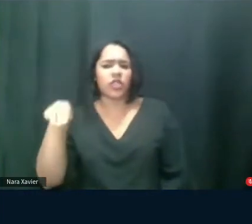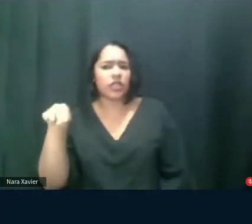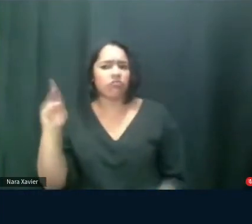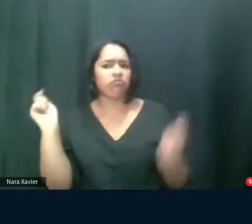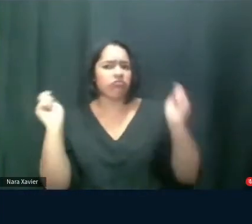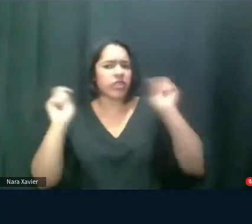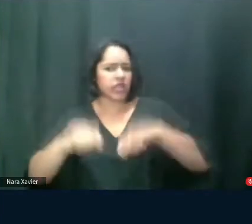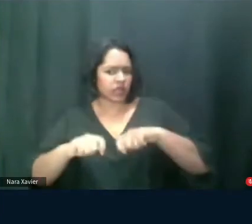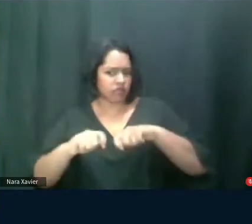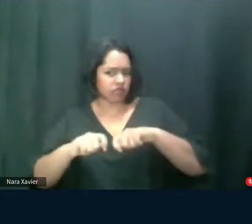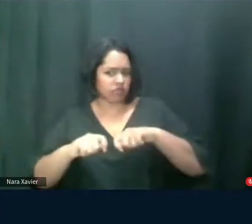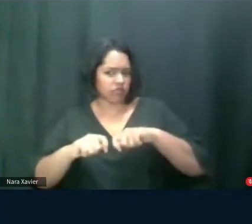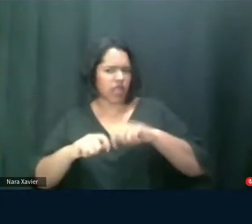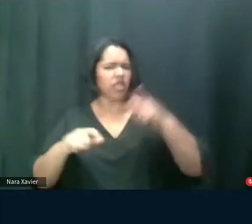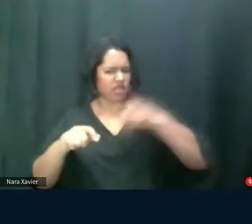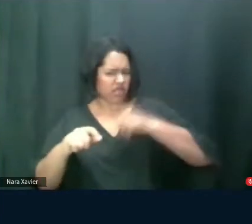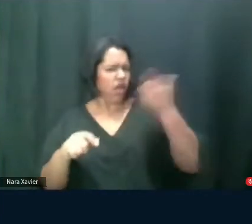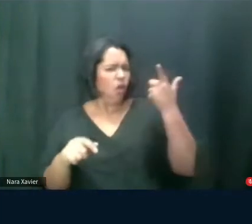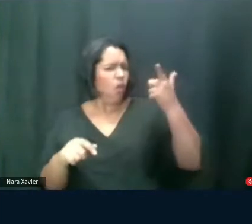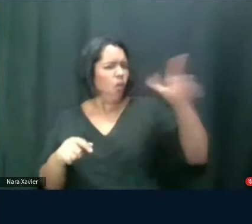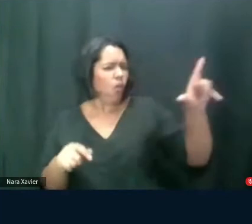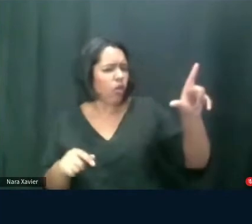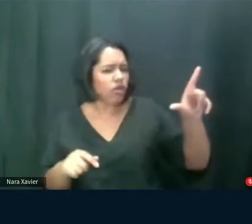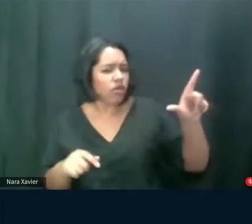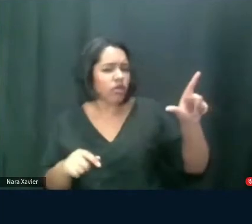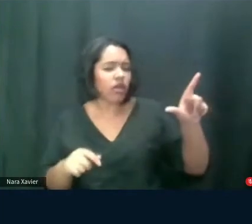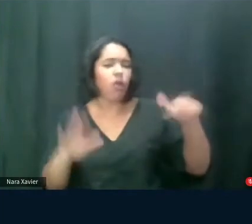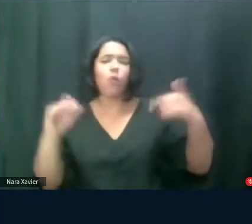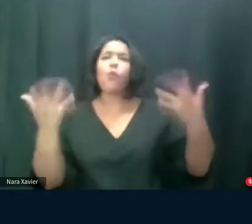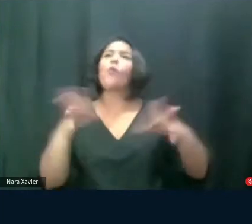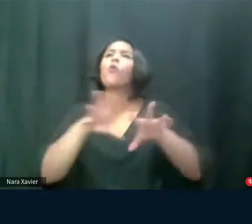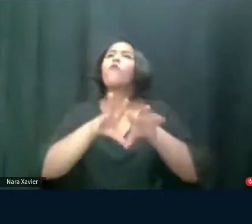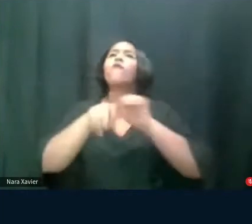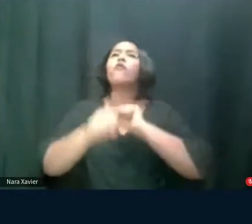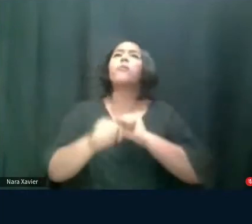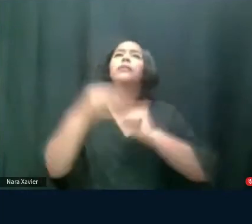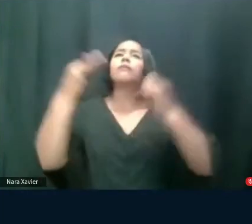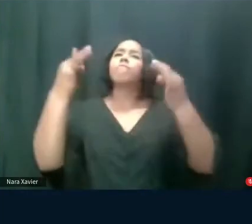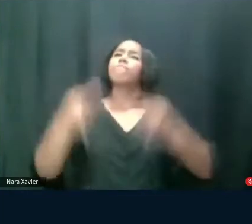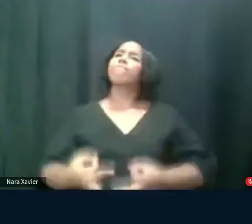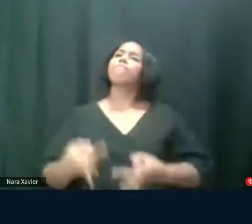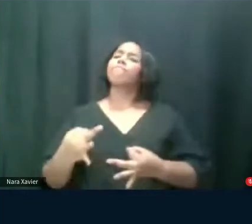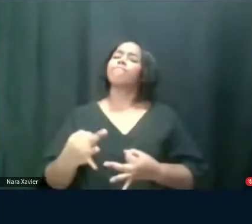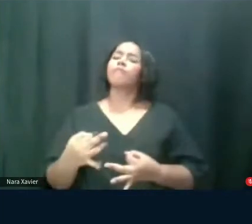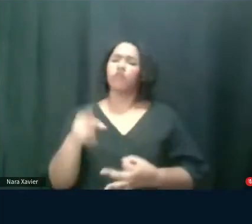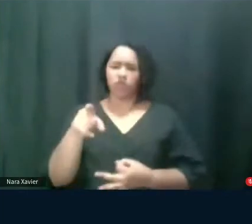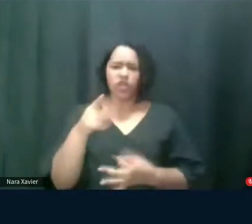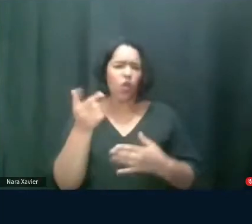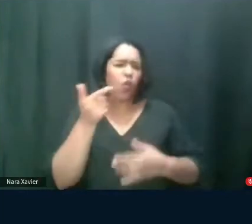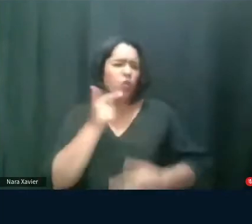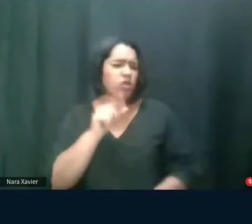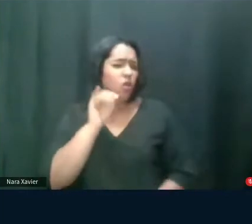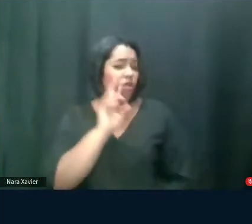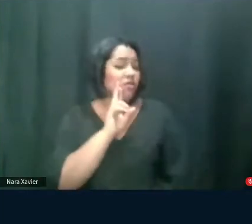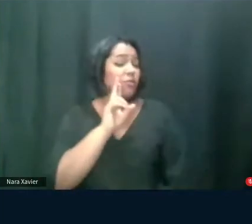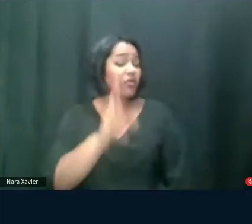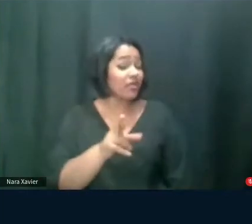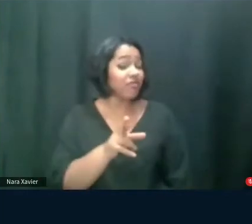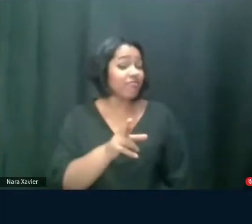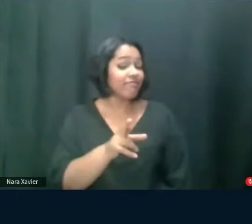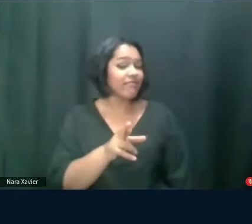na página 25 a pergunta, né, qual seria a formação ideal? Será que você respondeu essa pergunta? E isso eu deixo para você